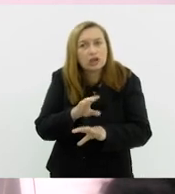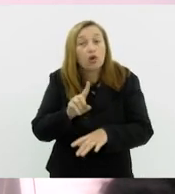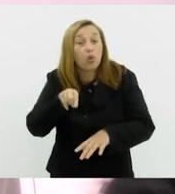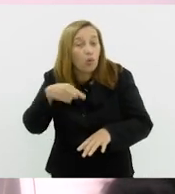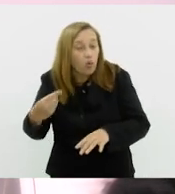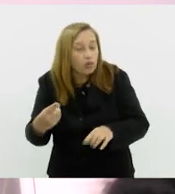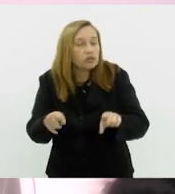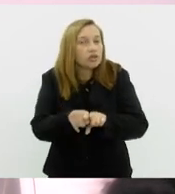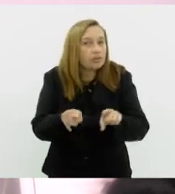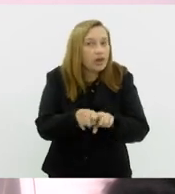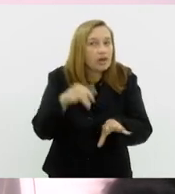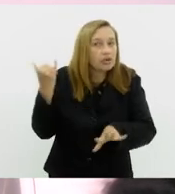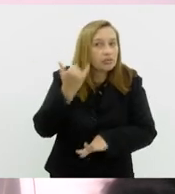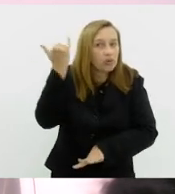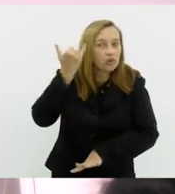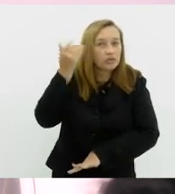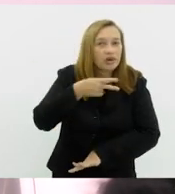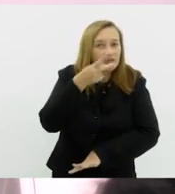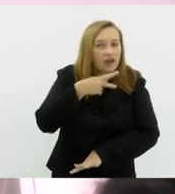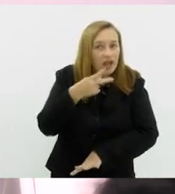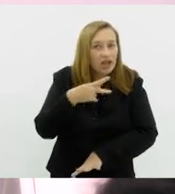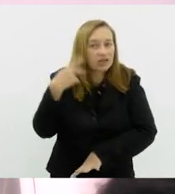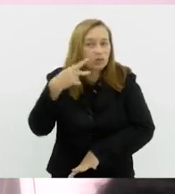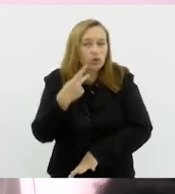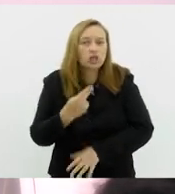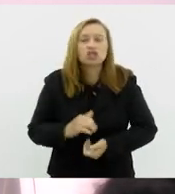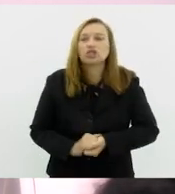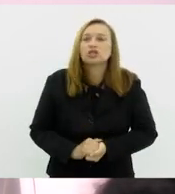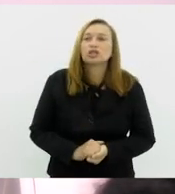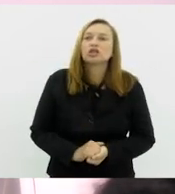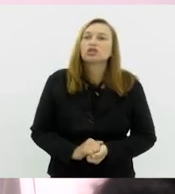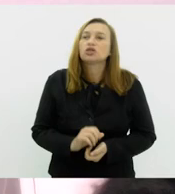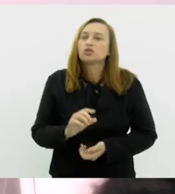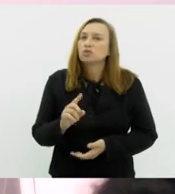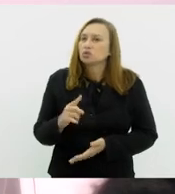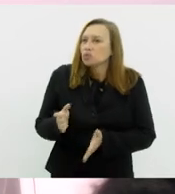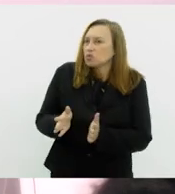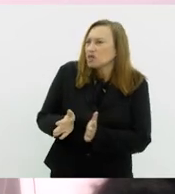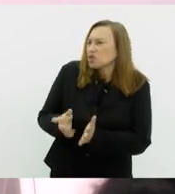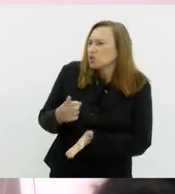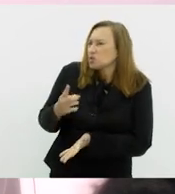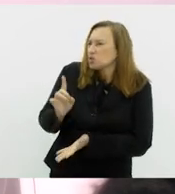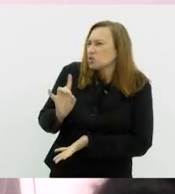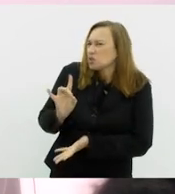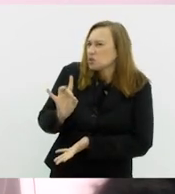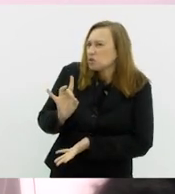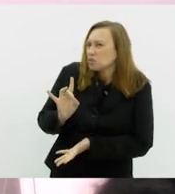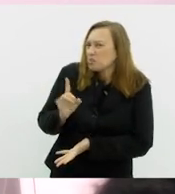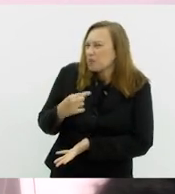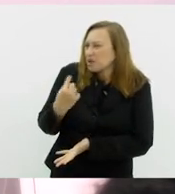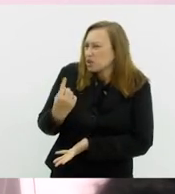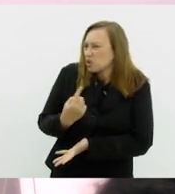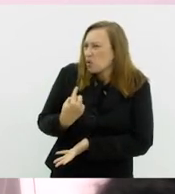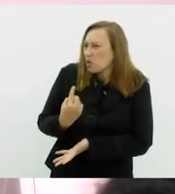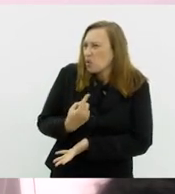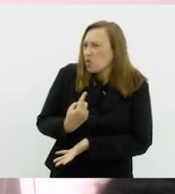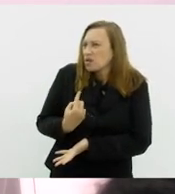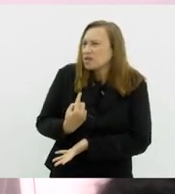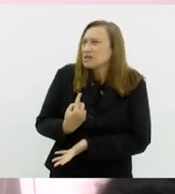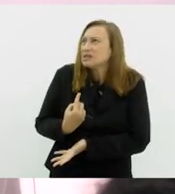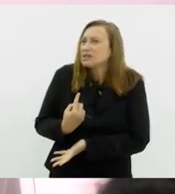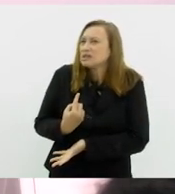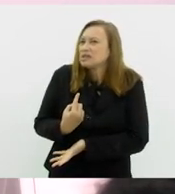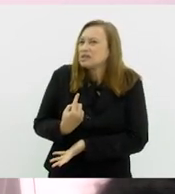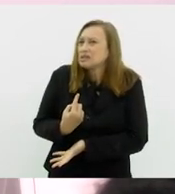importante para a gente falar a partir da perspectiva da política é que sobra para nós, né? E eu acho que não é nem só sobrar, é um termo ruim que eu usei, mas eu acho